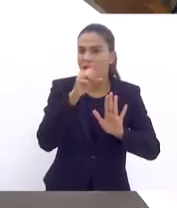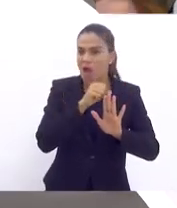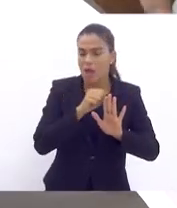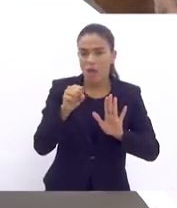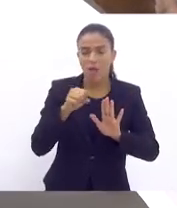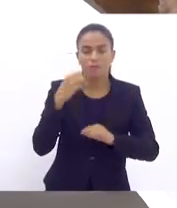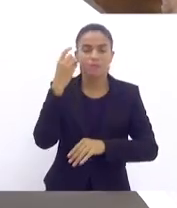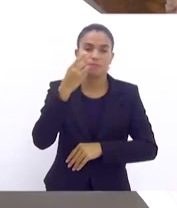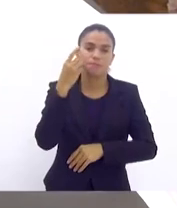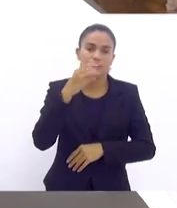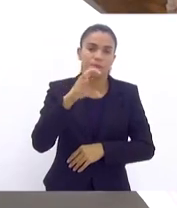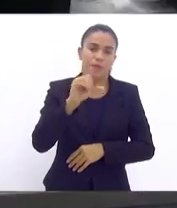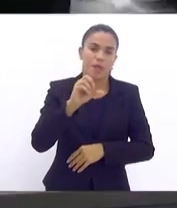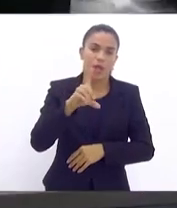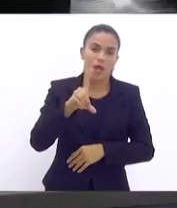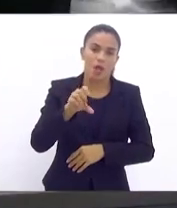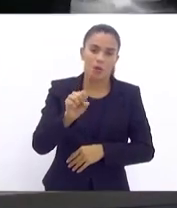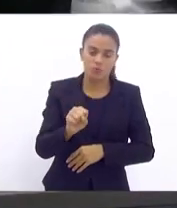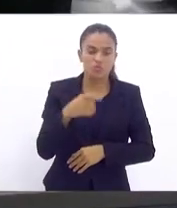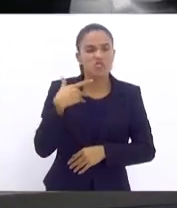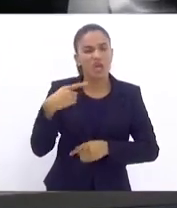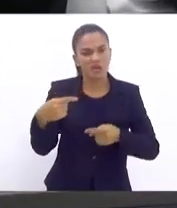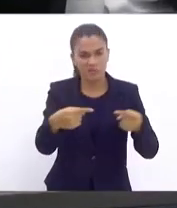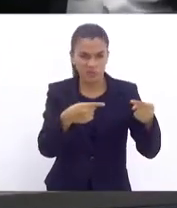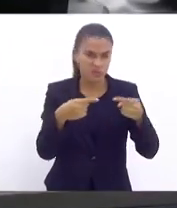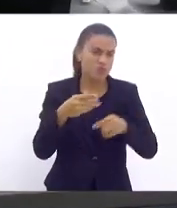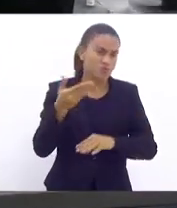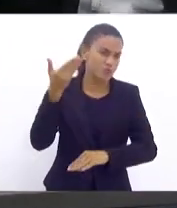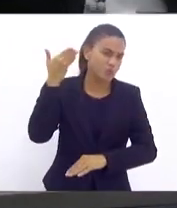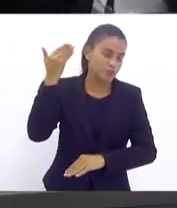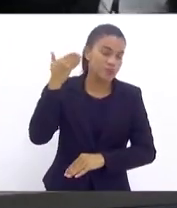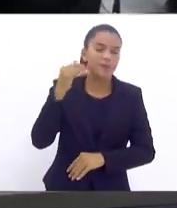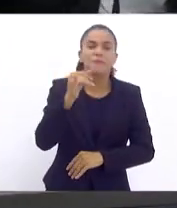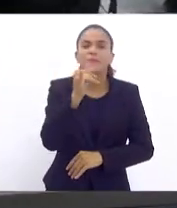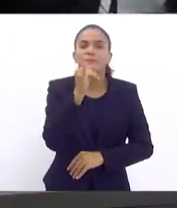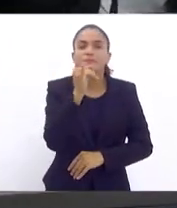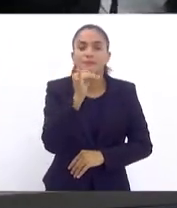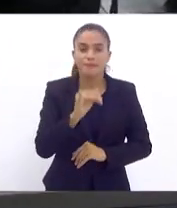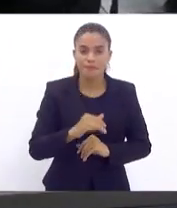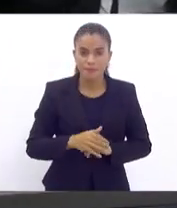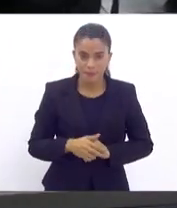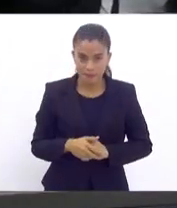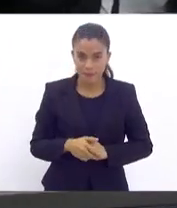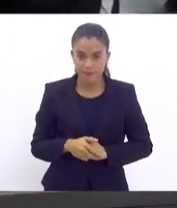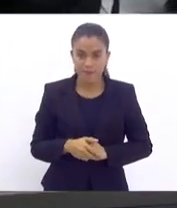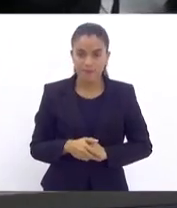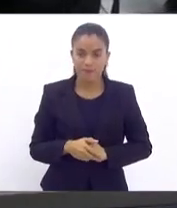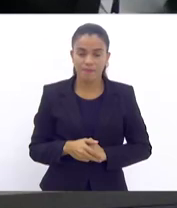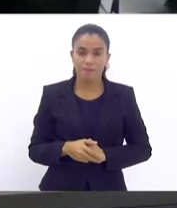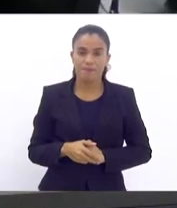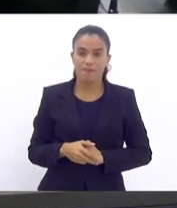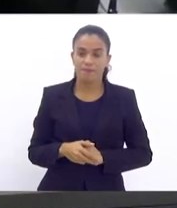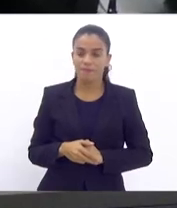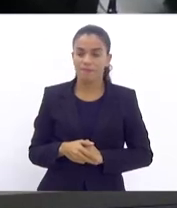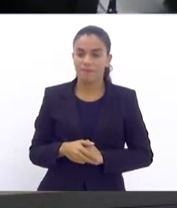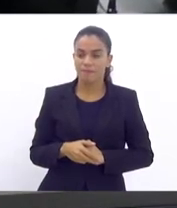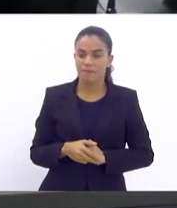não era só o seguinte a gente já discutiu isso outro dia por exemplo né eu eu